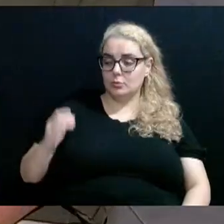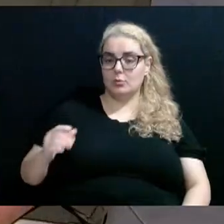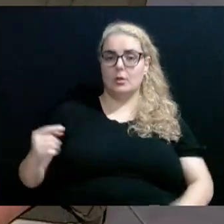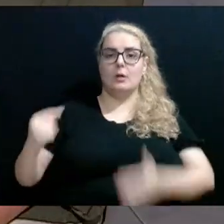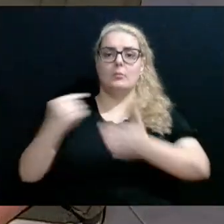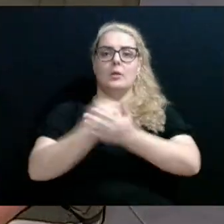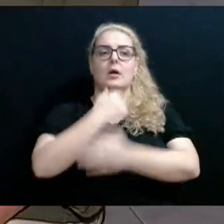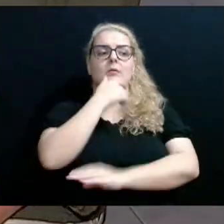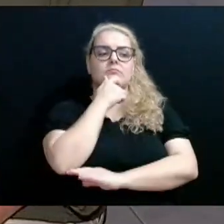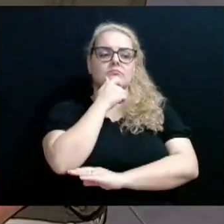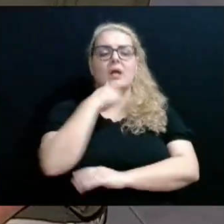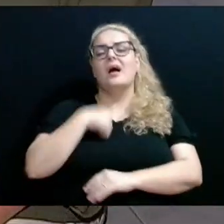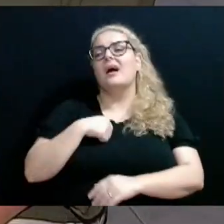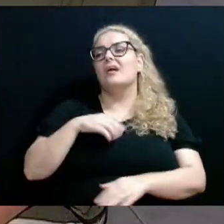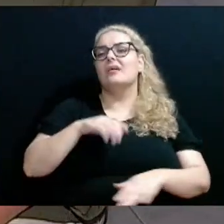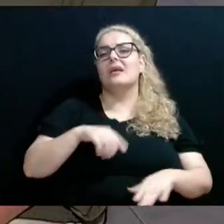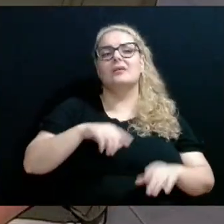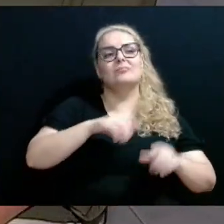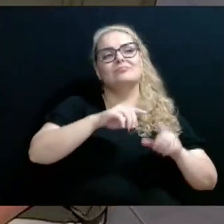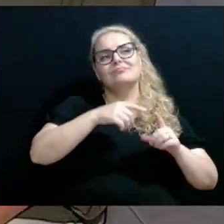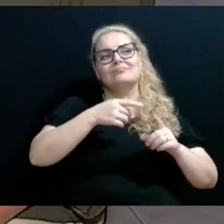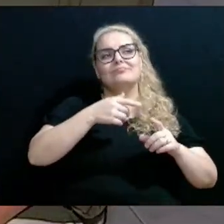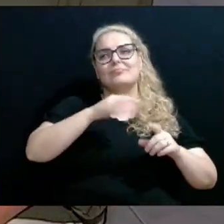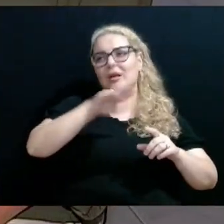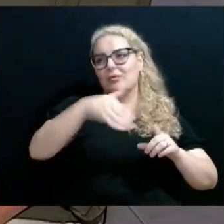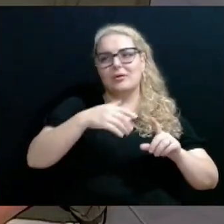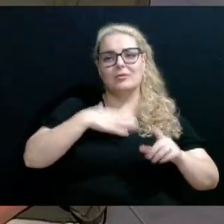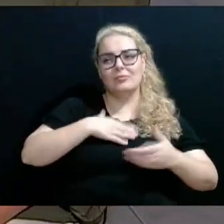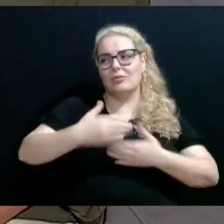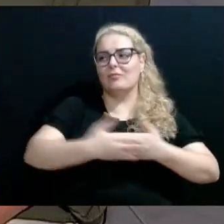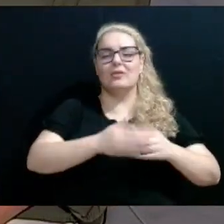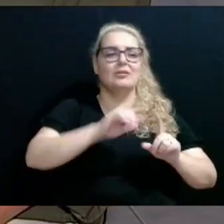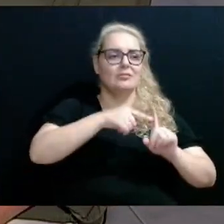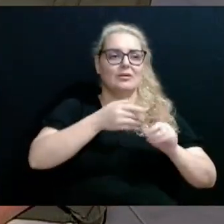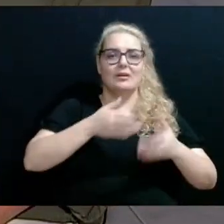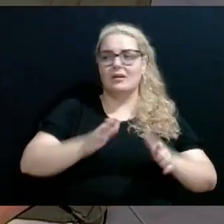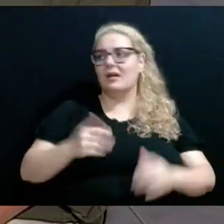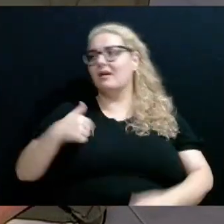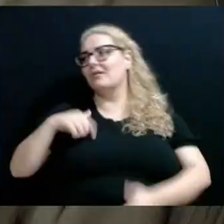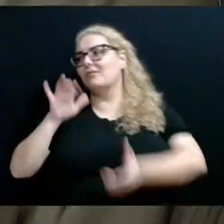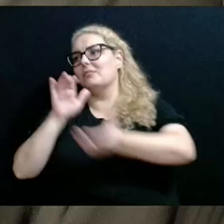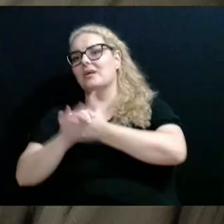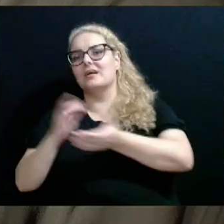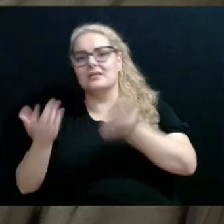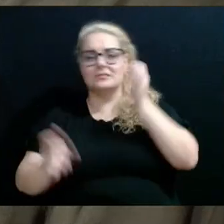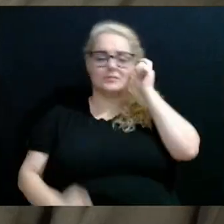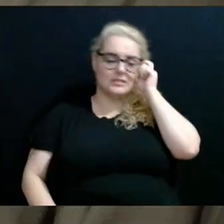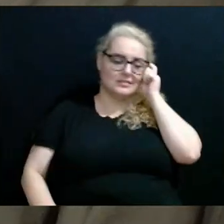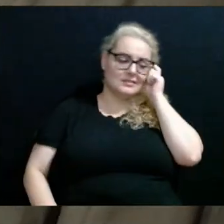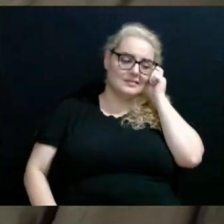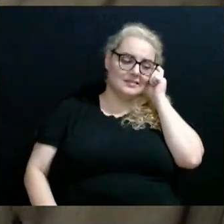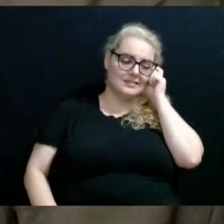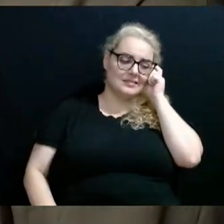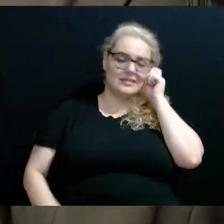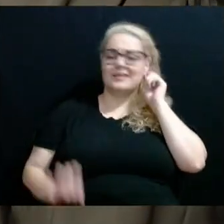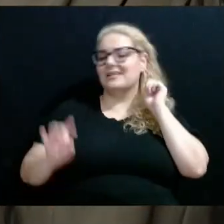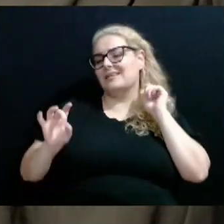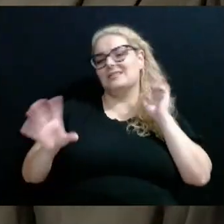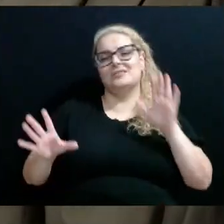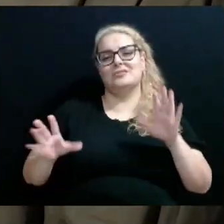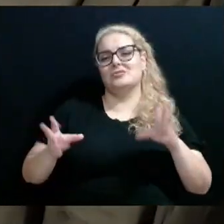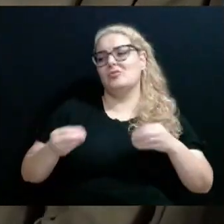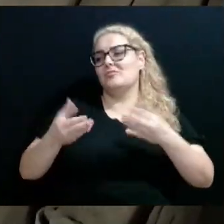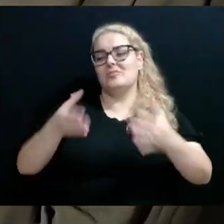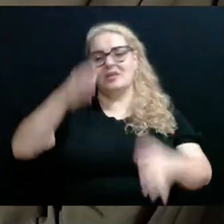para maternidade, eu quero para casamento, eu quero só para colocar, para dar para minhas